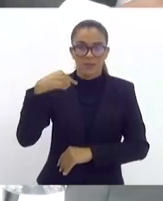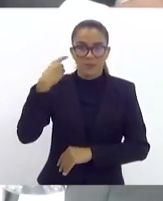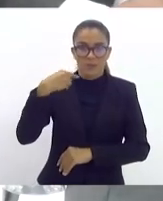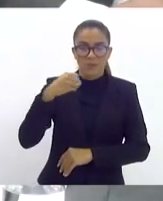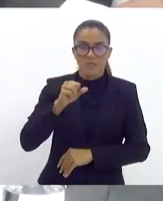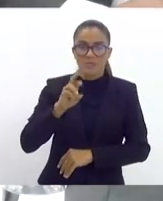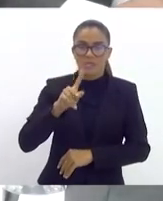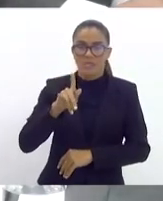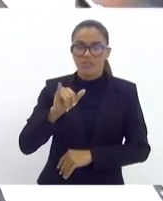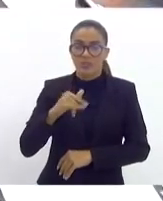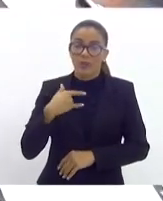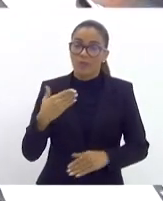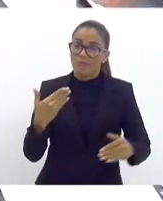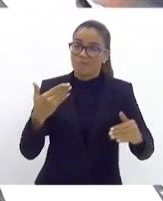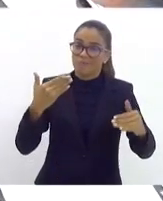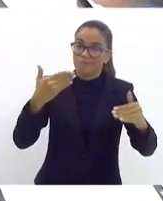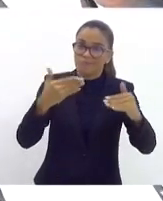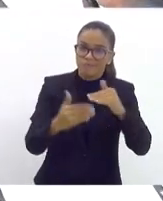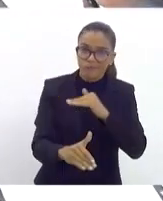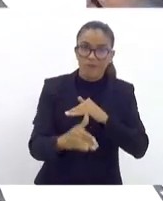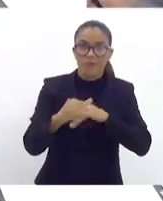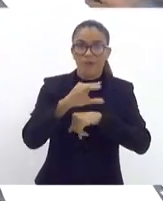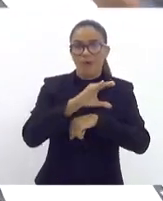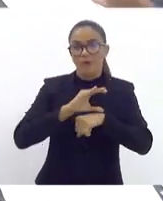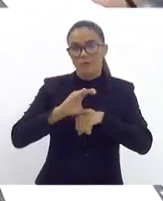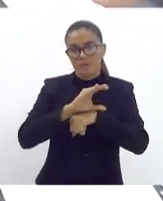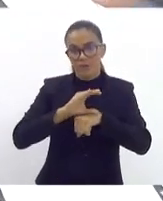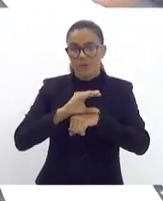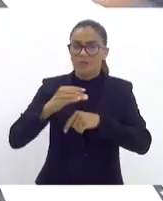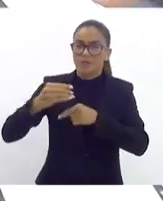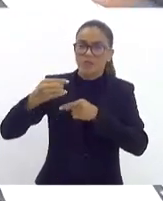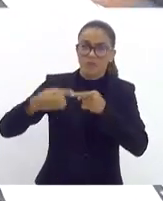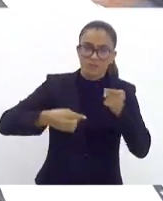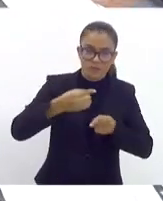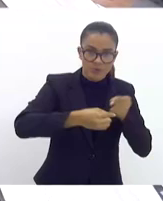parecer pela inconstitucionalidade senhor presidente